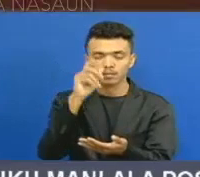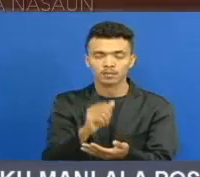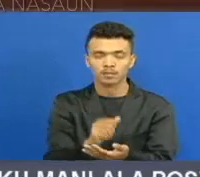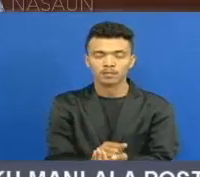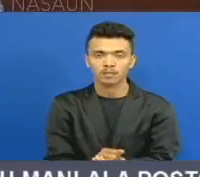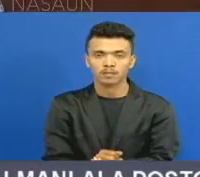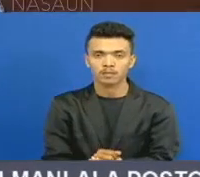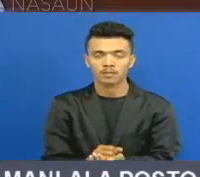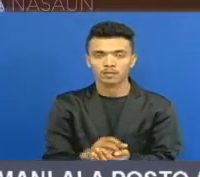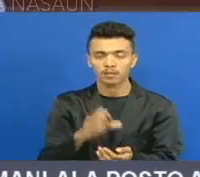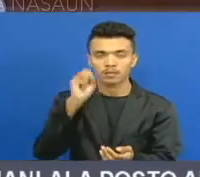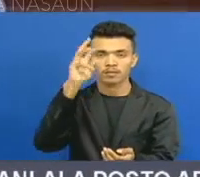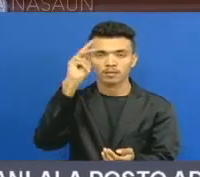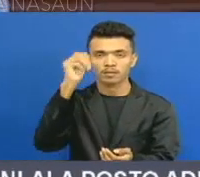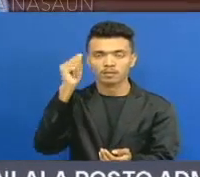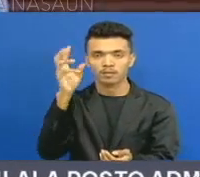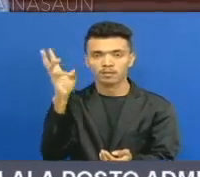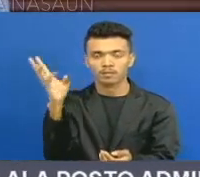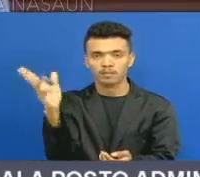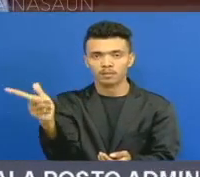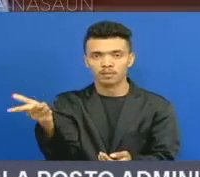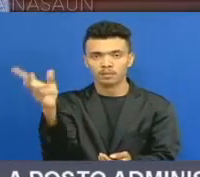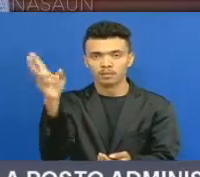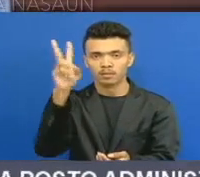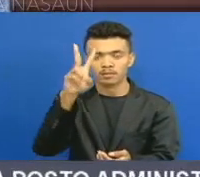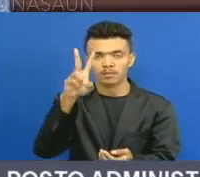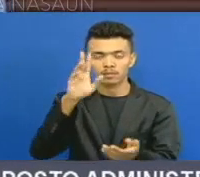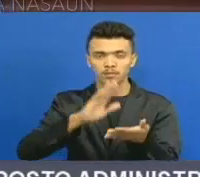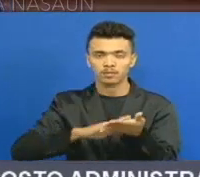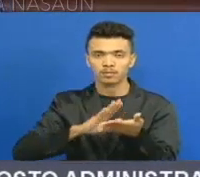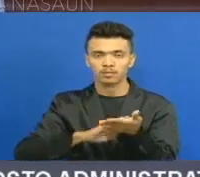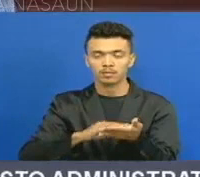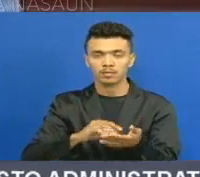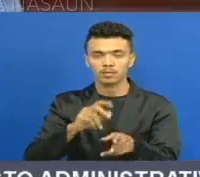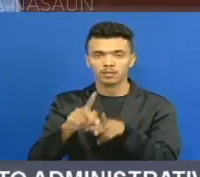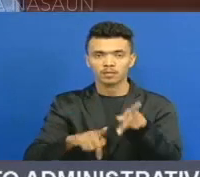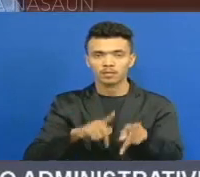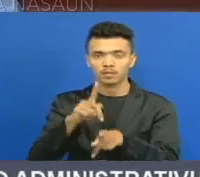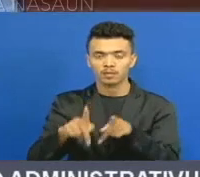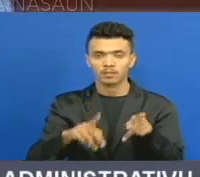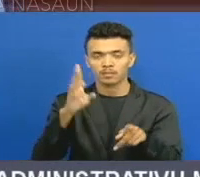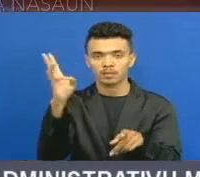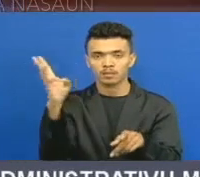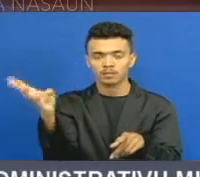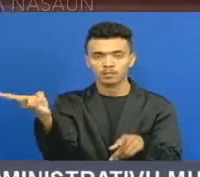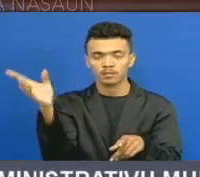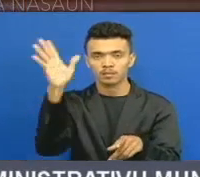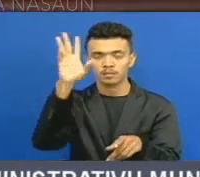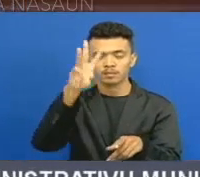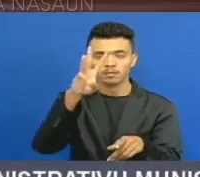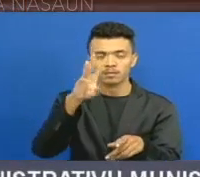a 22 escolas. E a 22 escolas e a beneficiário 66 pessoas, nem